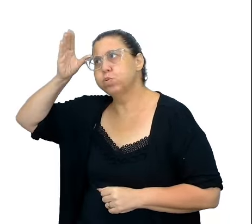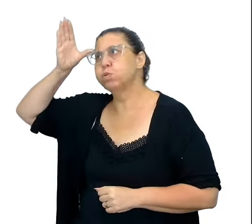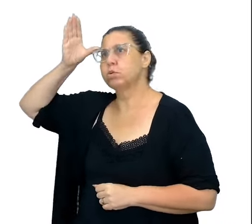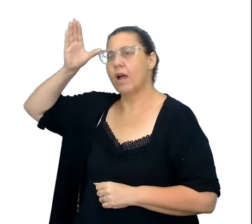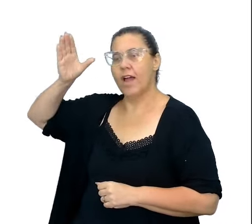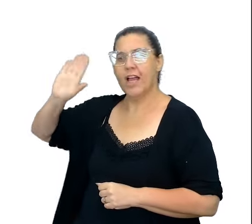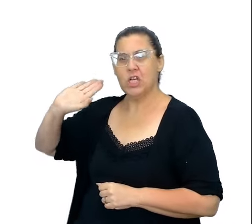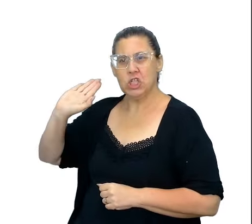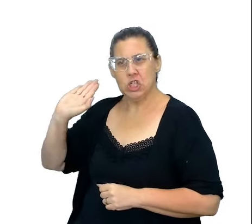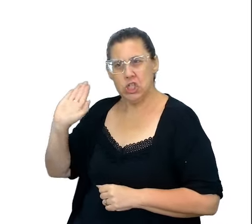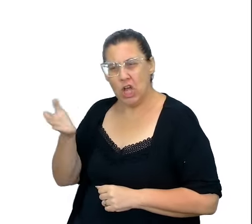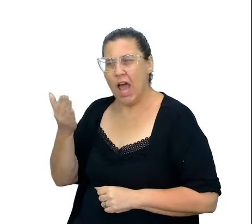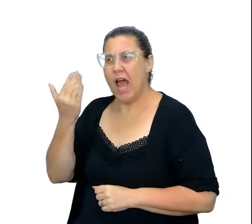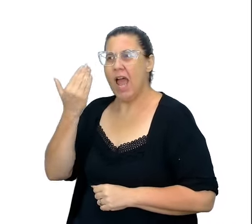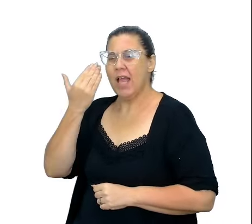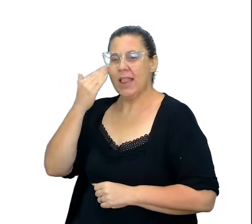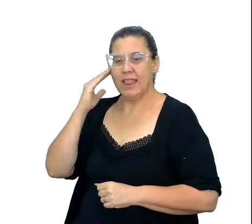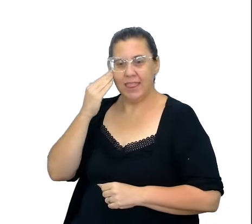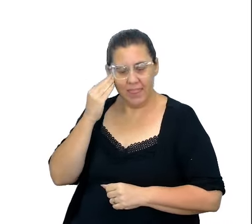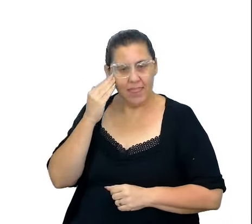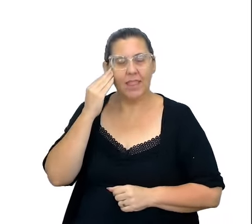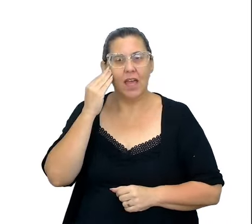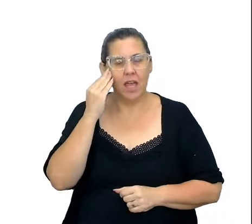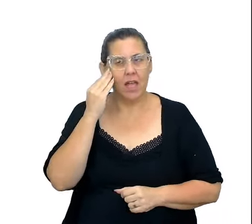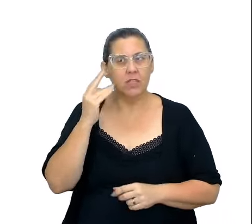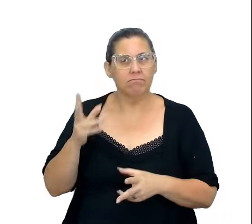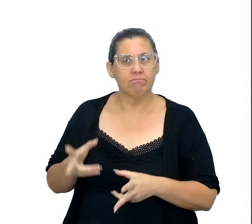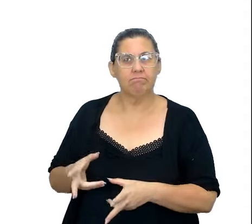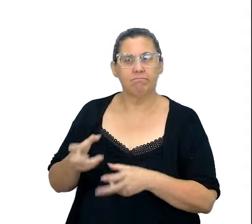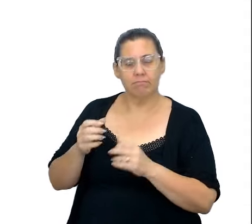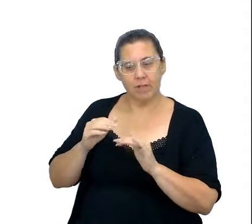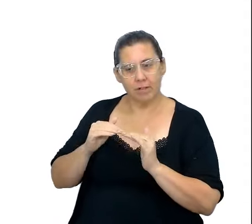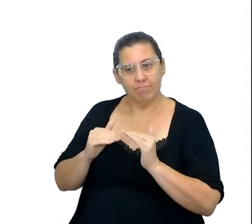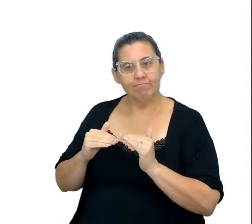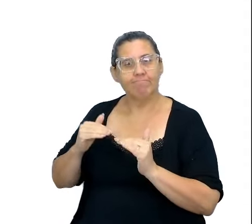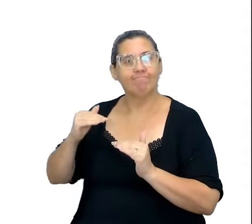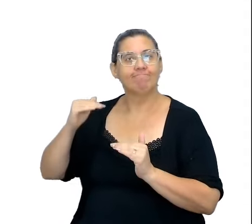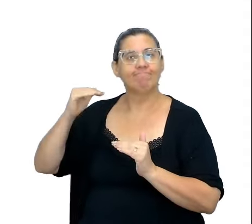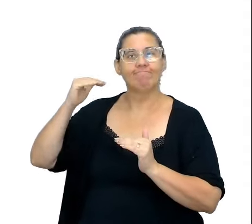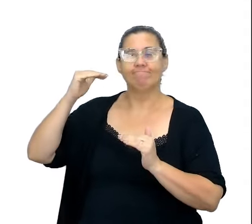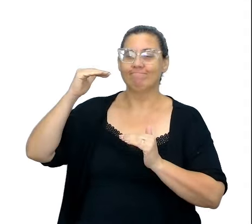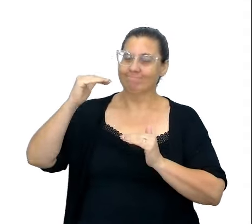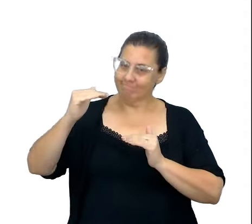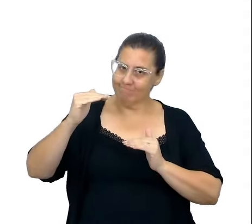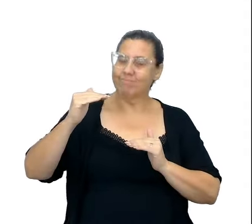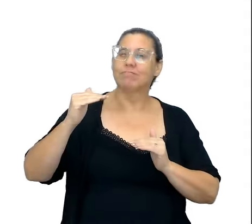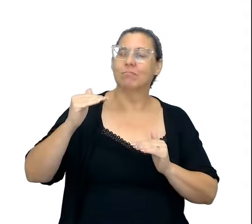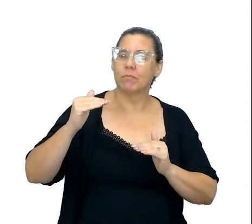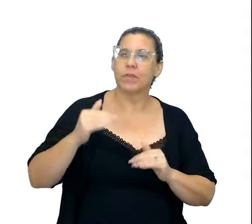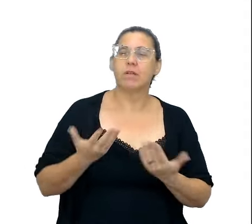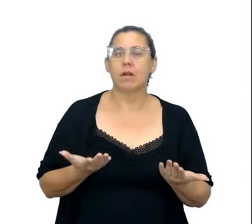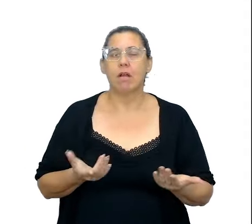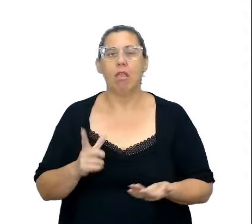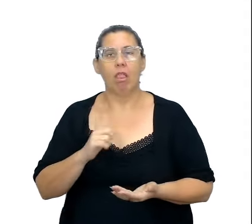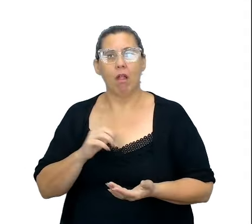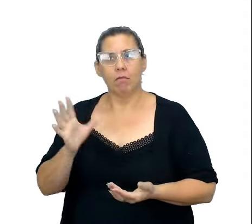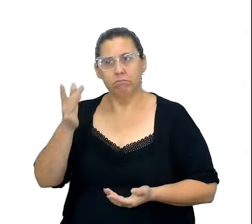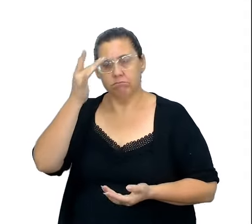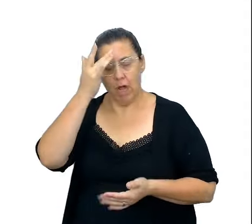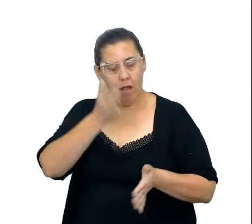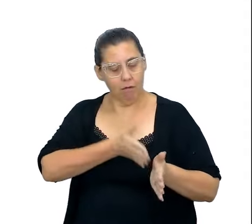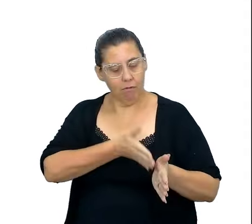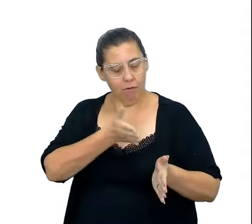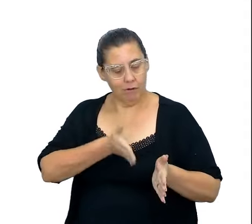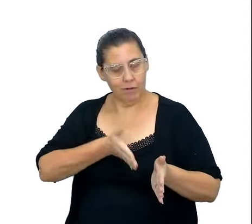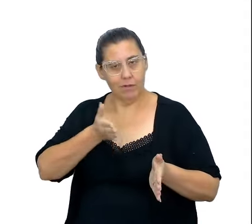né, vai aumentando esse nível de dificuldade dentro das atividades desenvolvidas, né, para ir adquirindo passo a